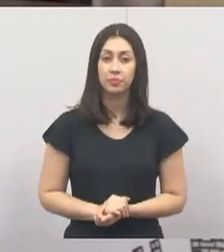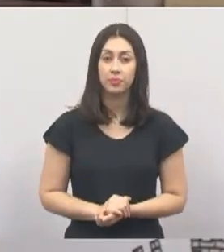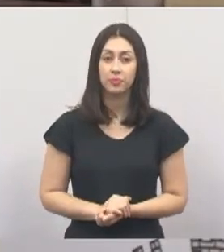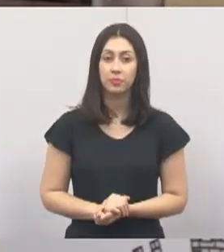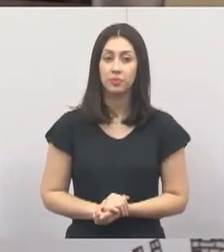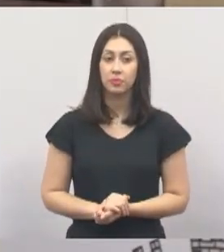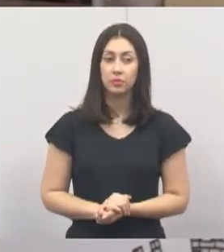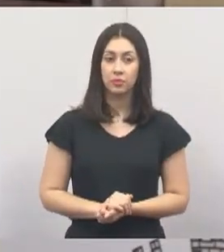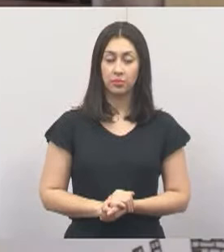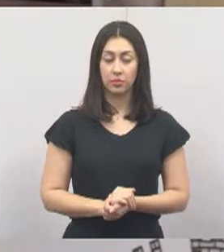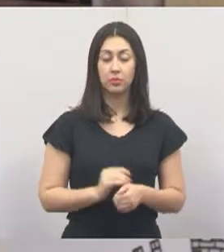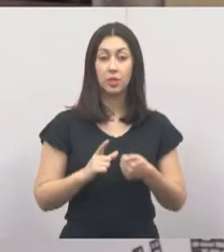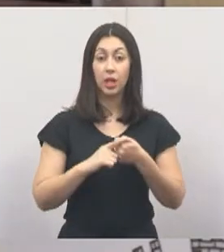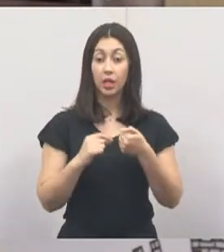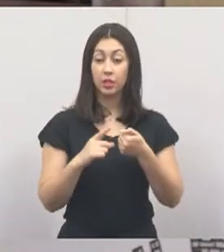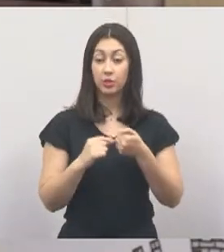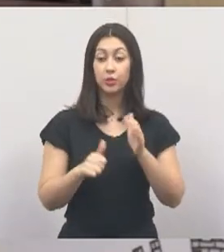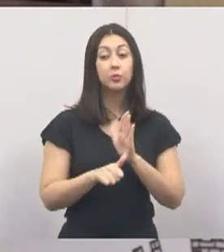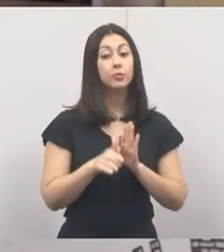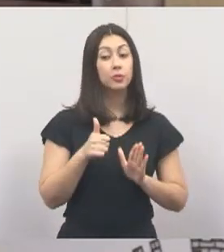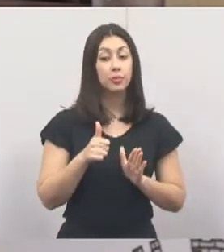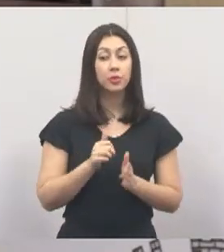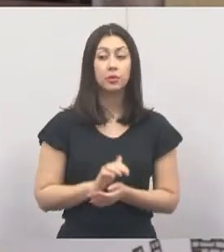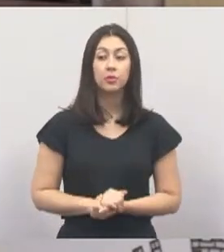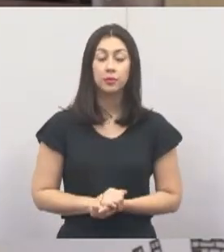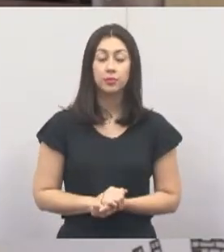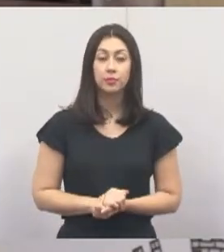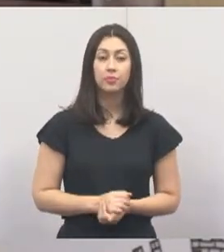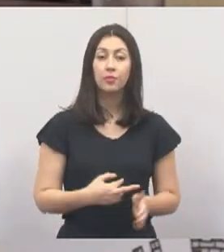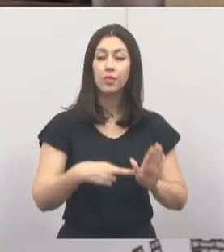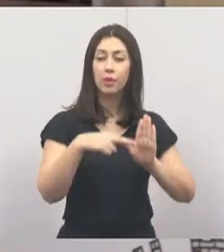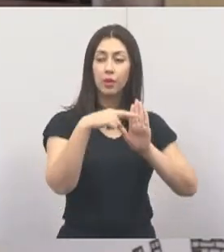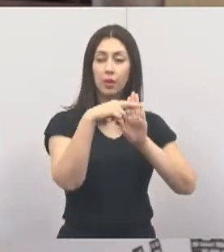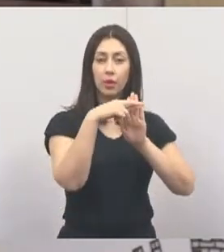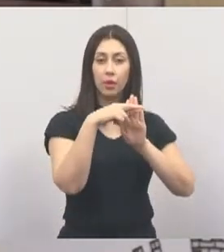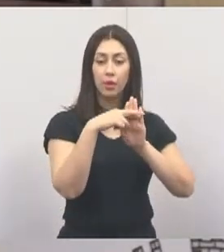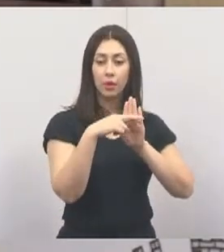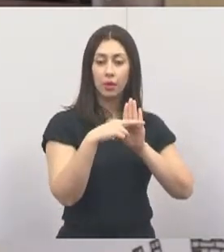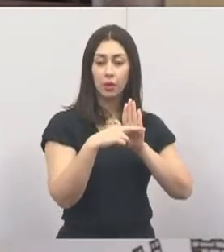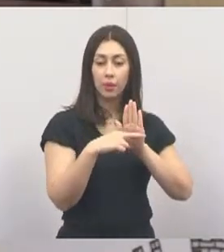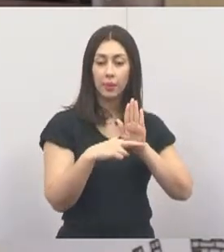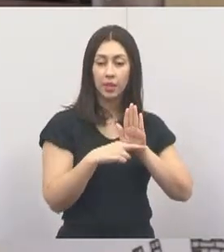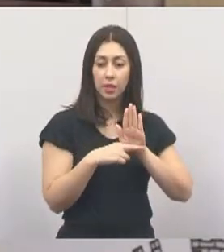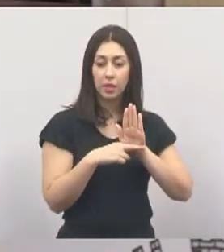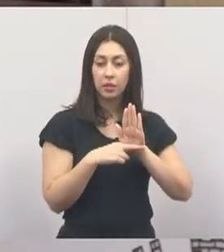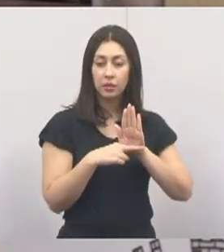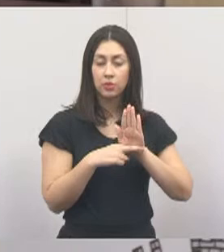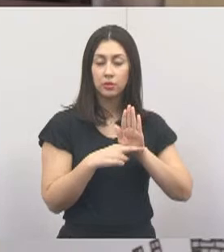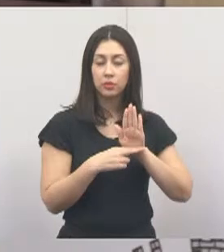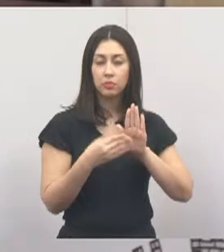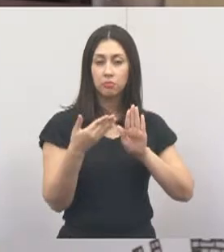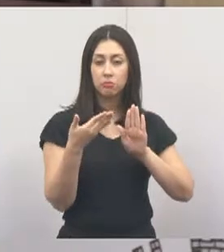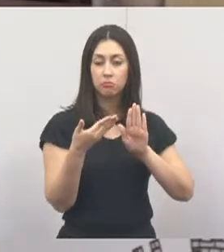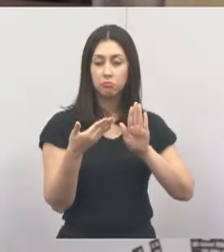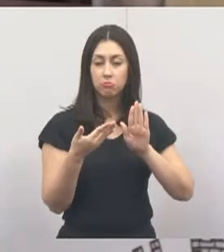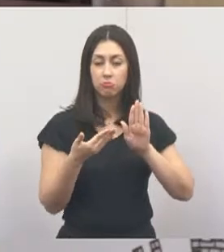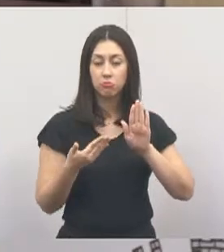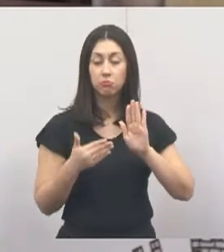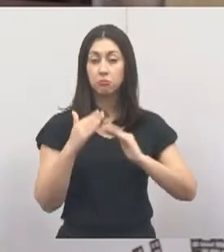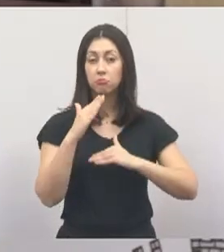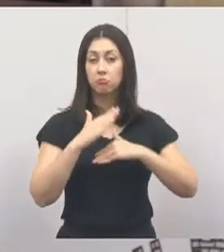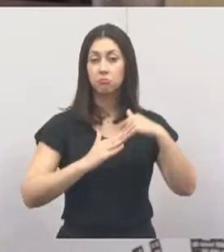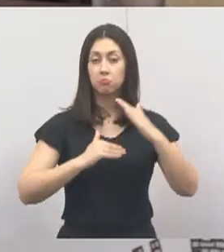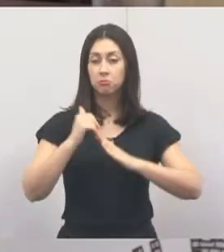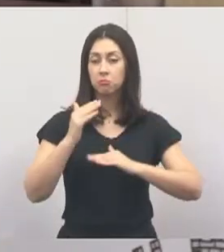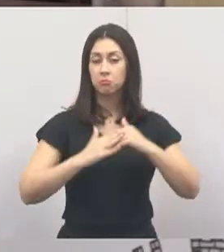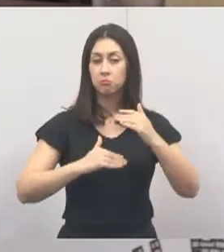providências. Artigo 1º. Ficam regulamentadas nos presentes termos as